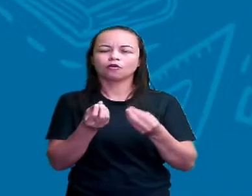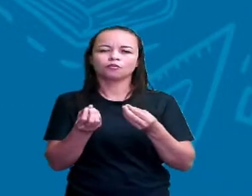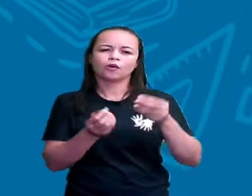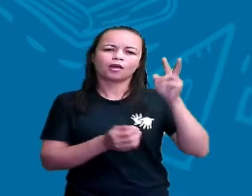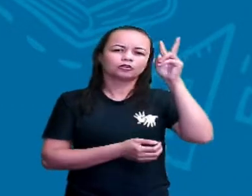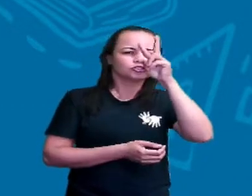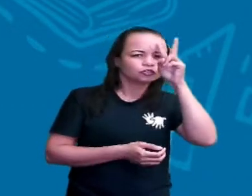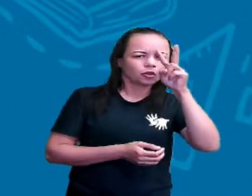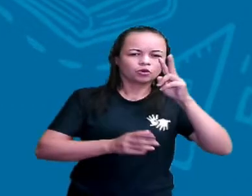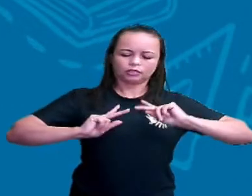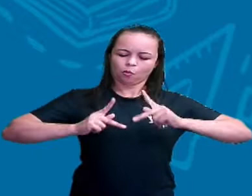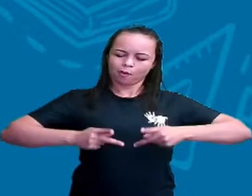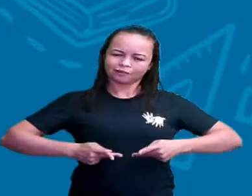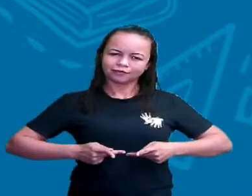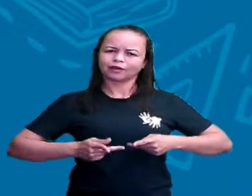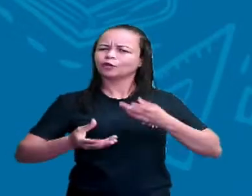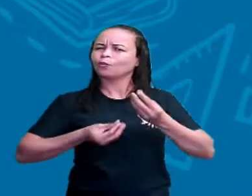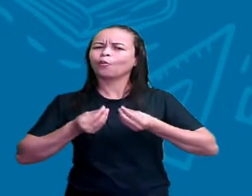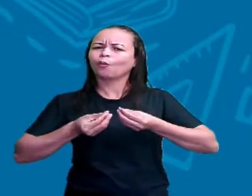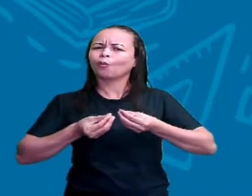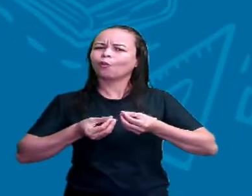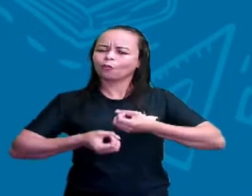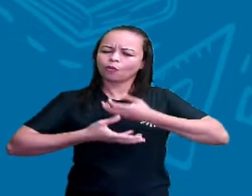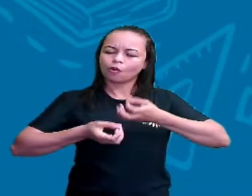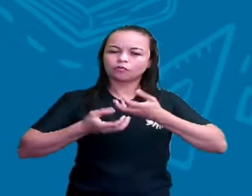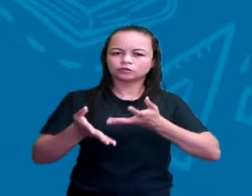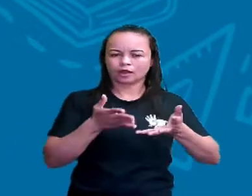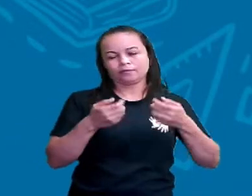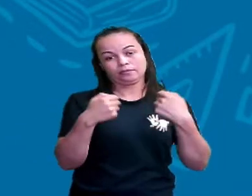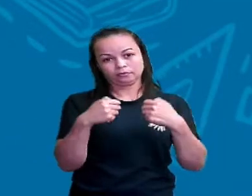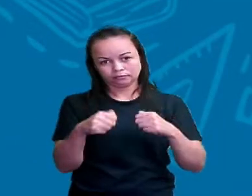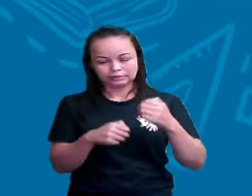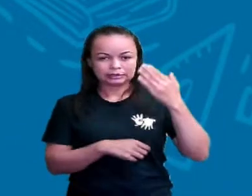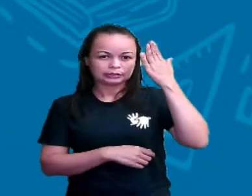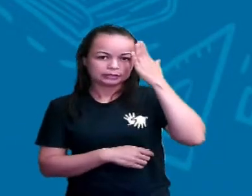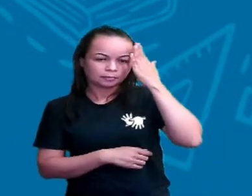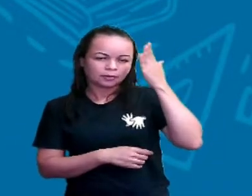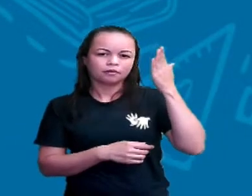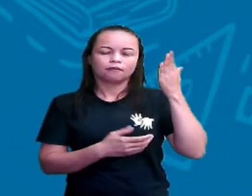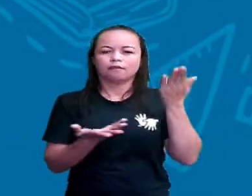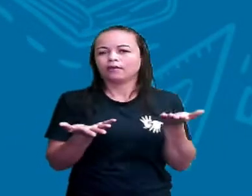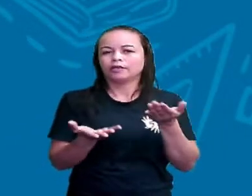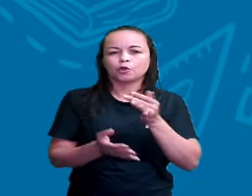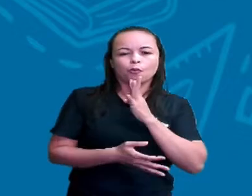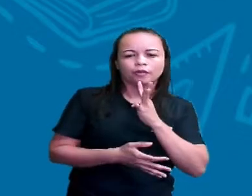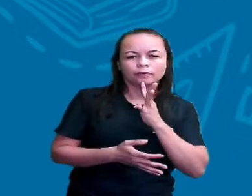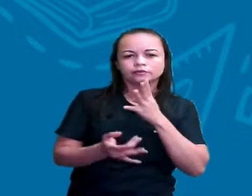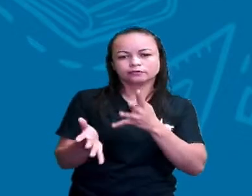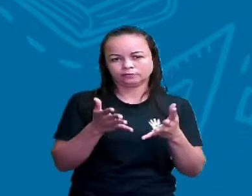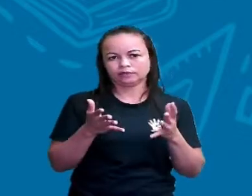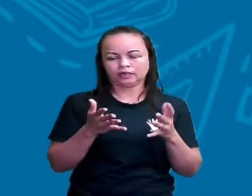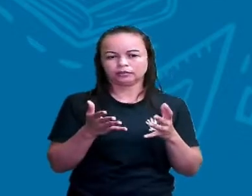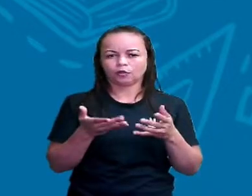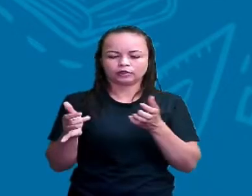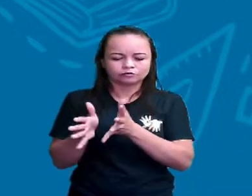A história dos seres humanos, a gente precisa saber, a gente precisa conhecer, até para a gente entender como é que a gente chegou no tempo que a gente